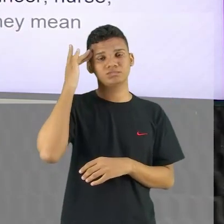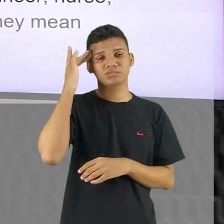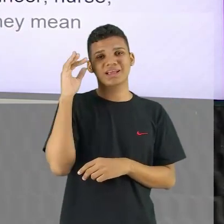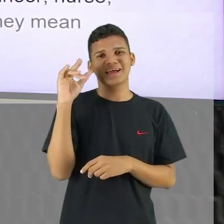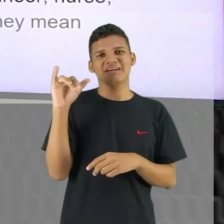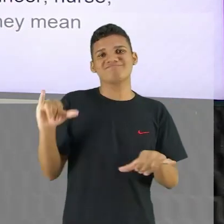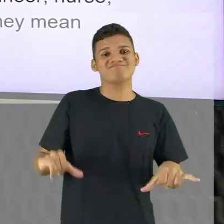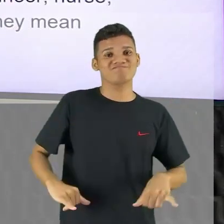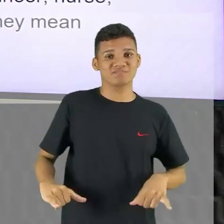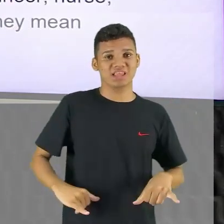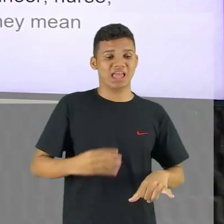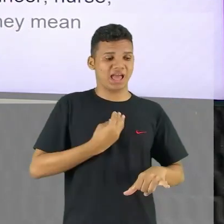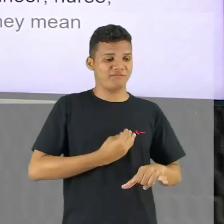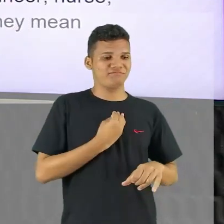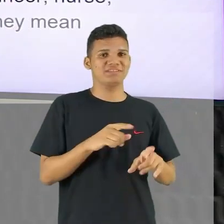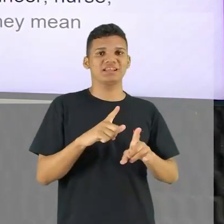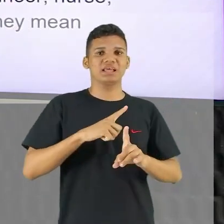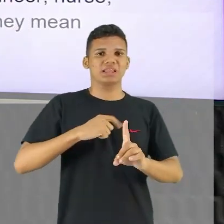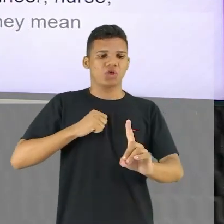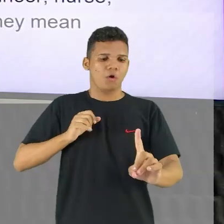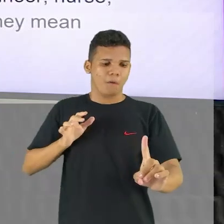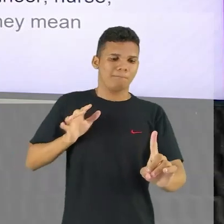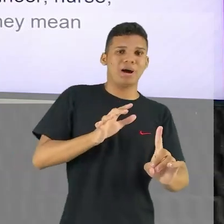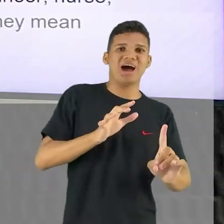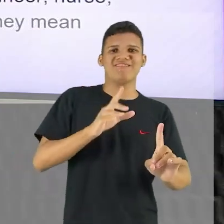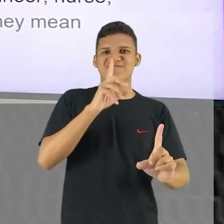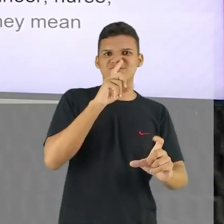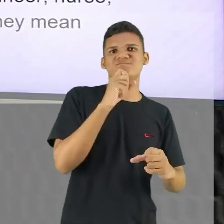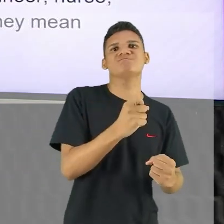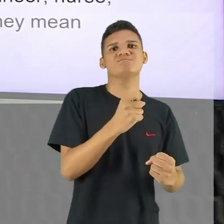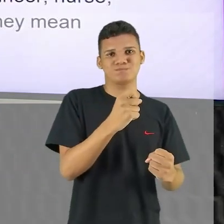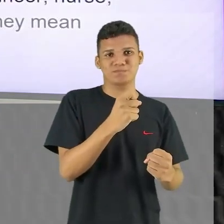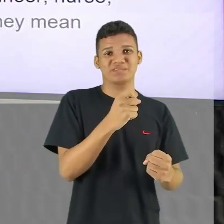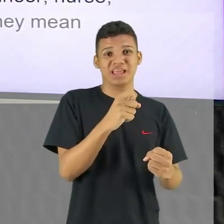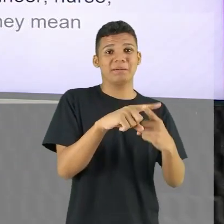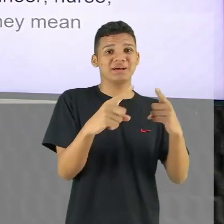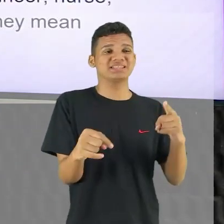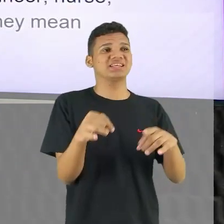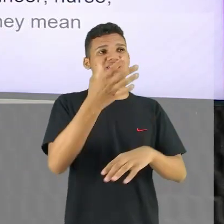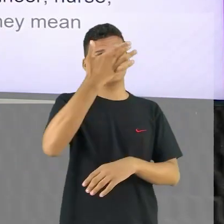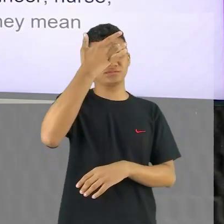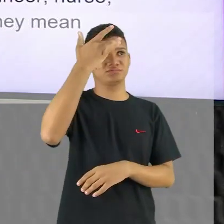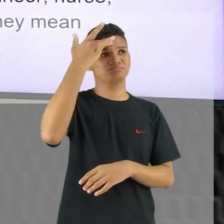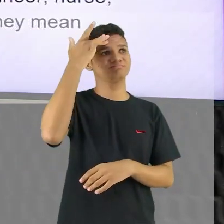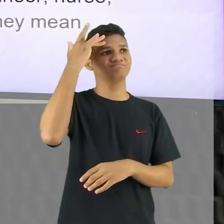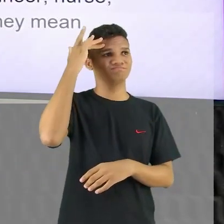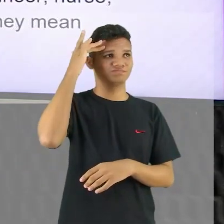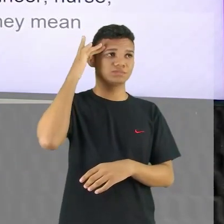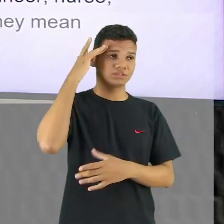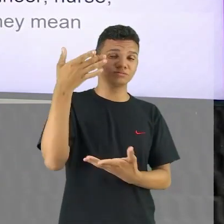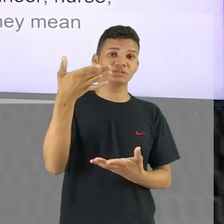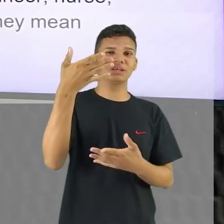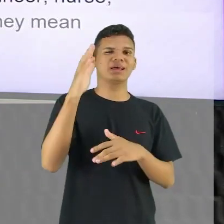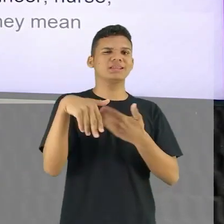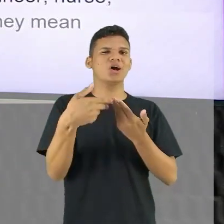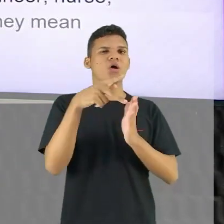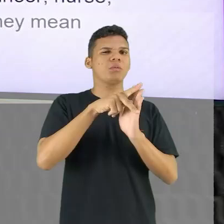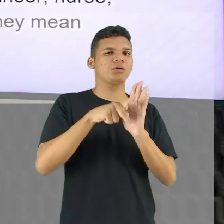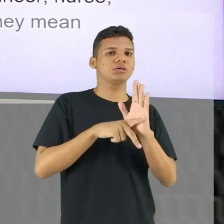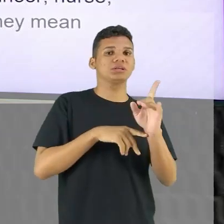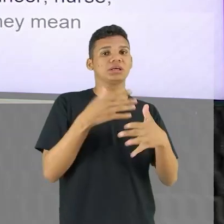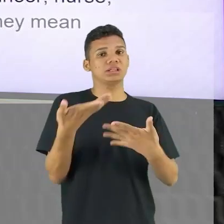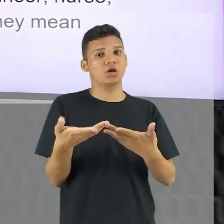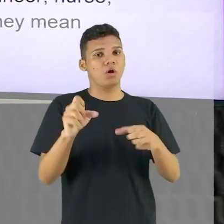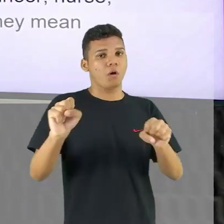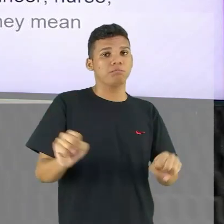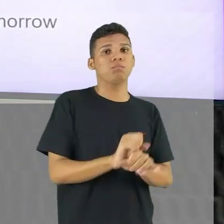vida daquelas pessoas, impacta a vida delas e muitas delas são incineradas nesse processo da explosão da bomba.